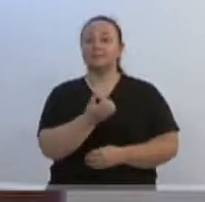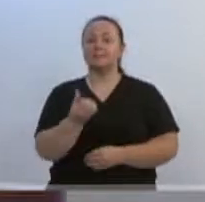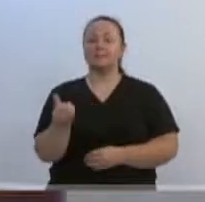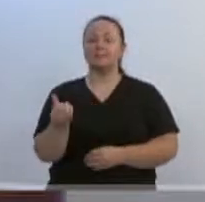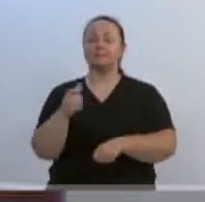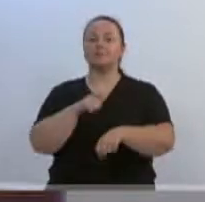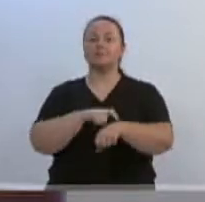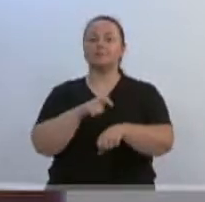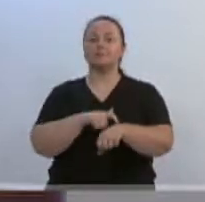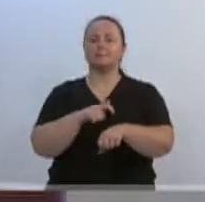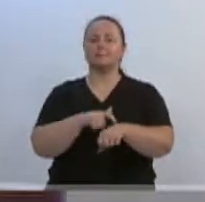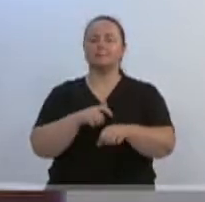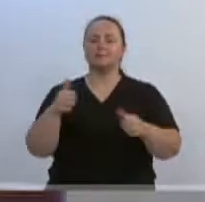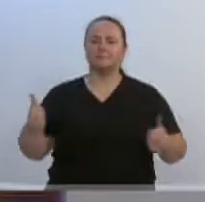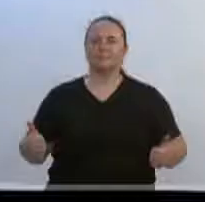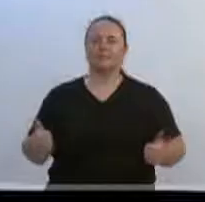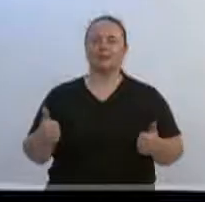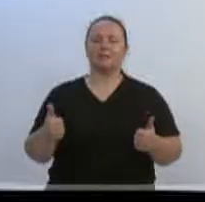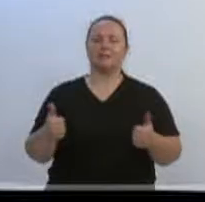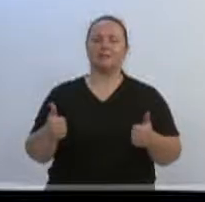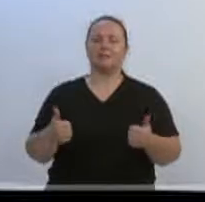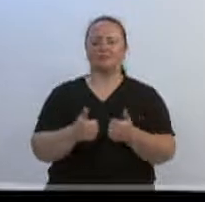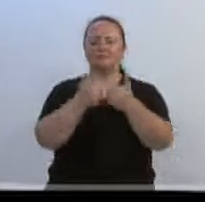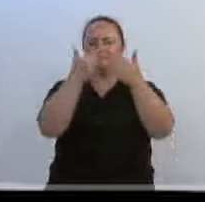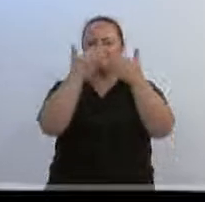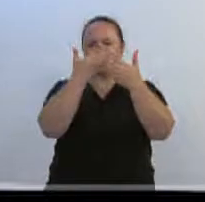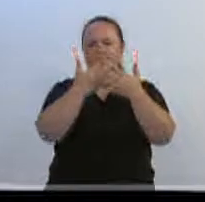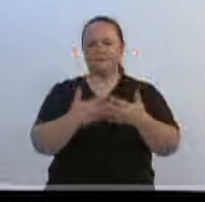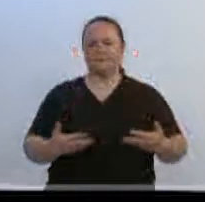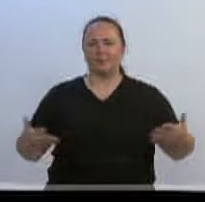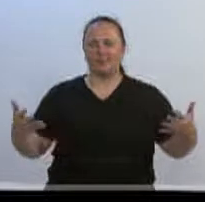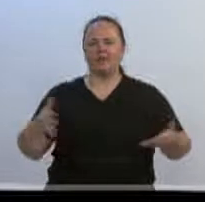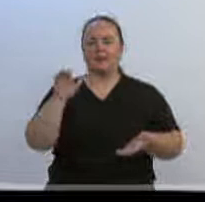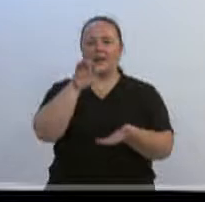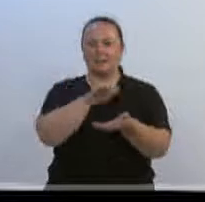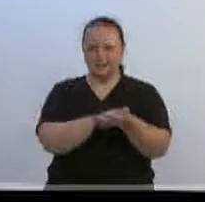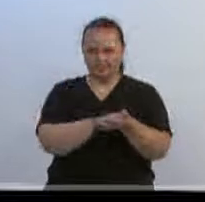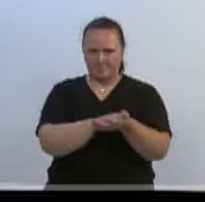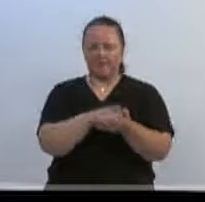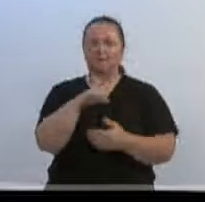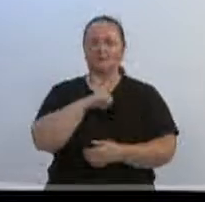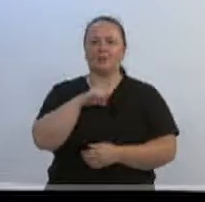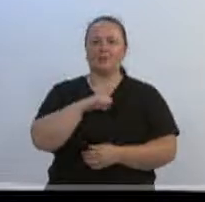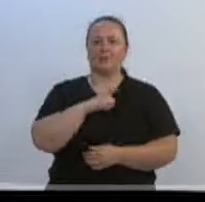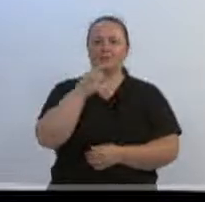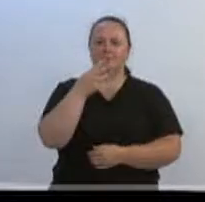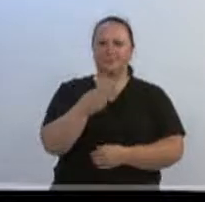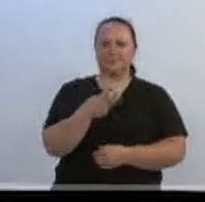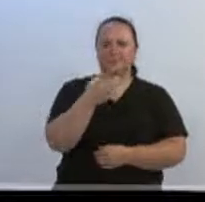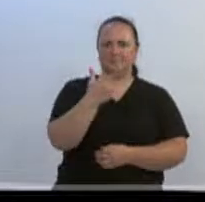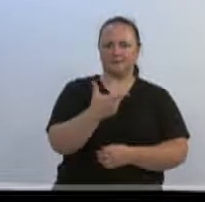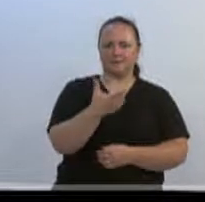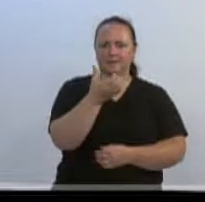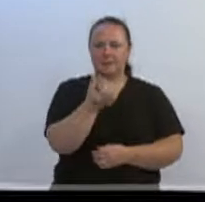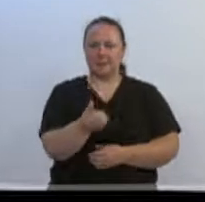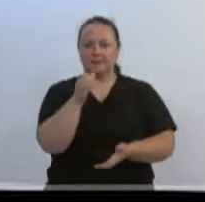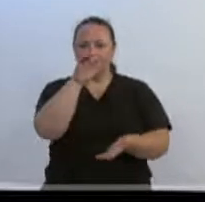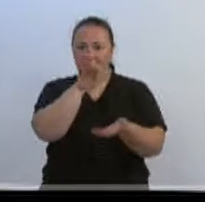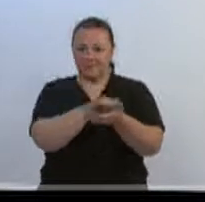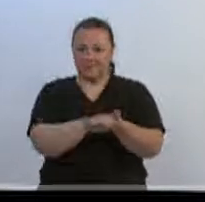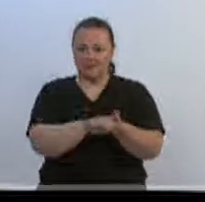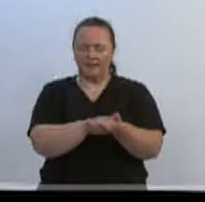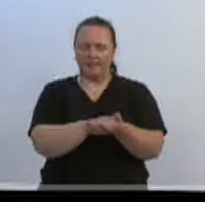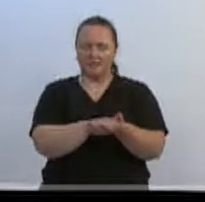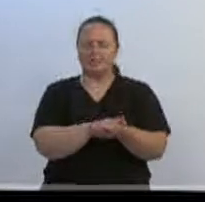ginásio galegão estivemos participando também onde 326 casais participaram que realizar um sonho